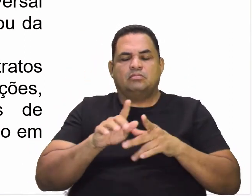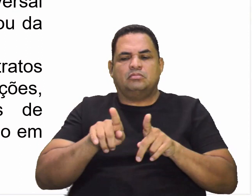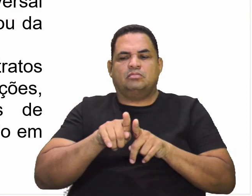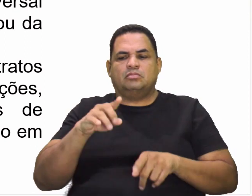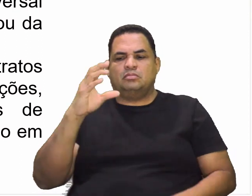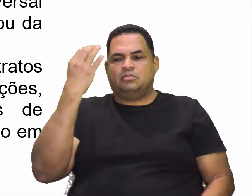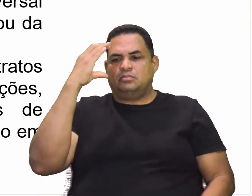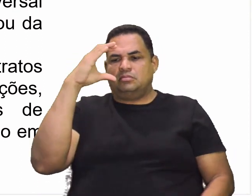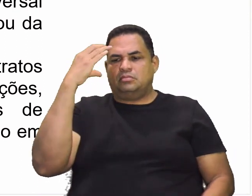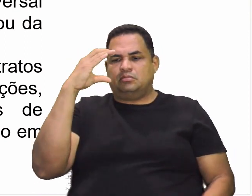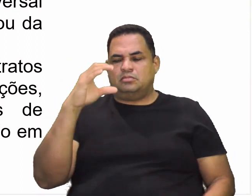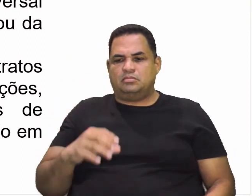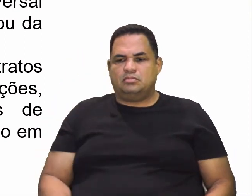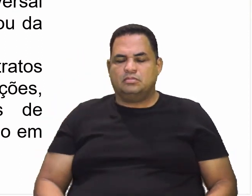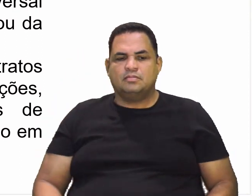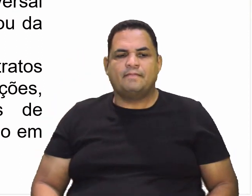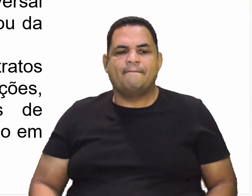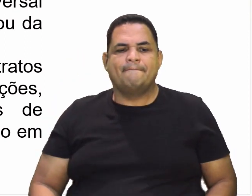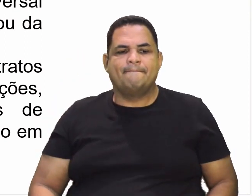da ciência?